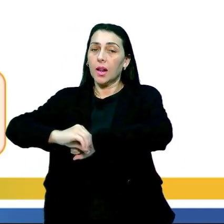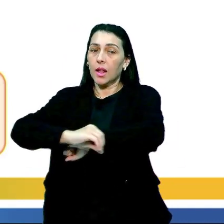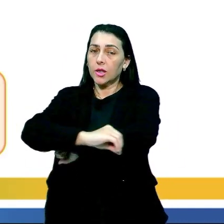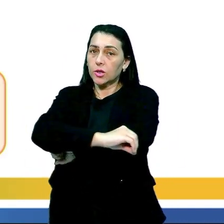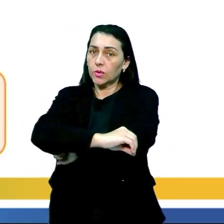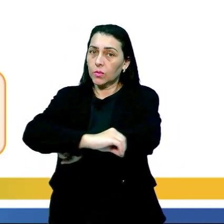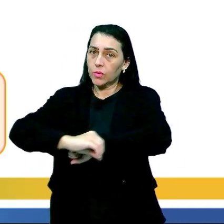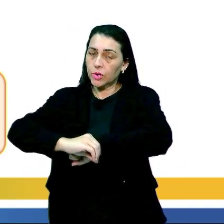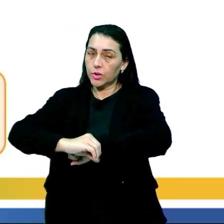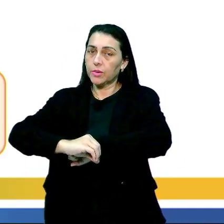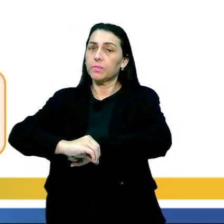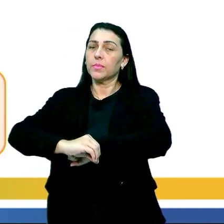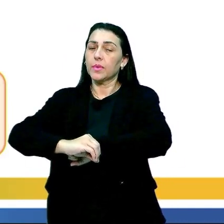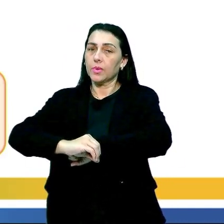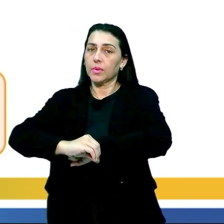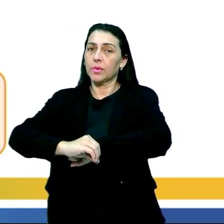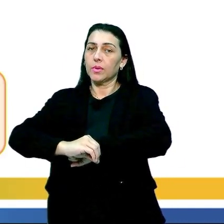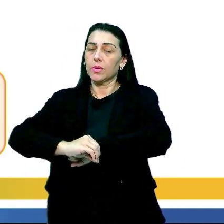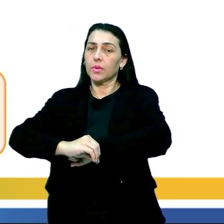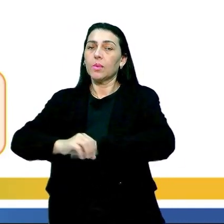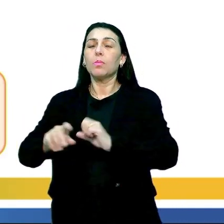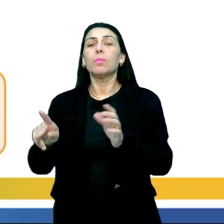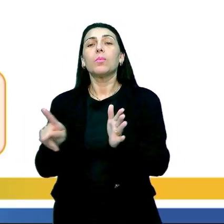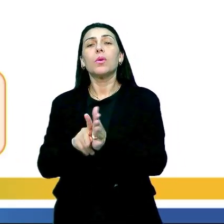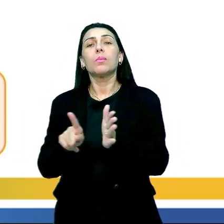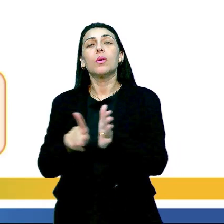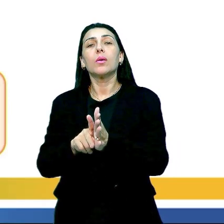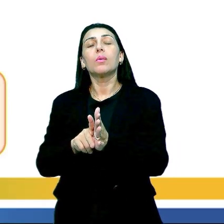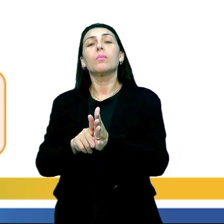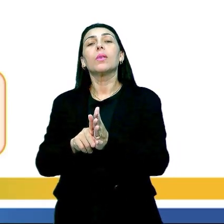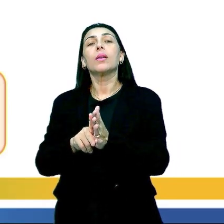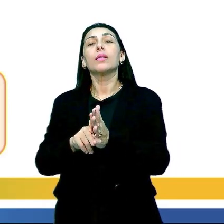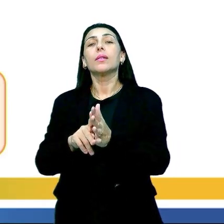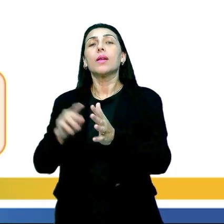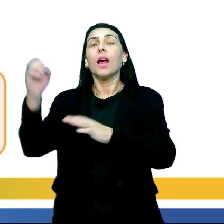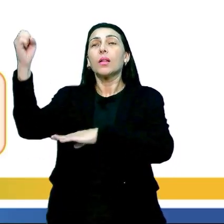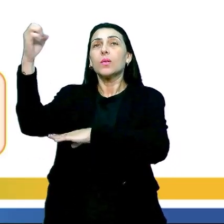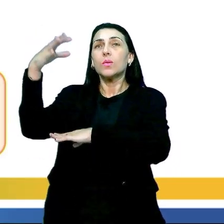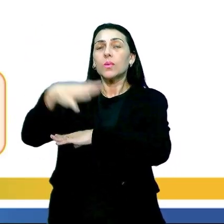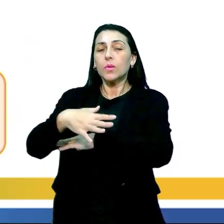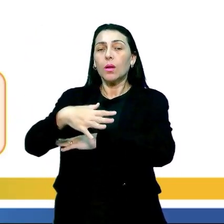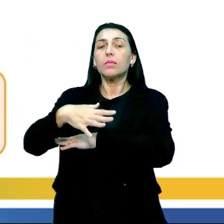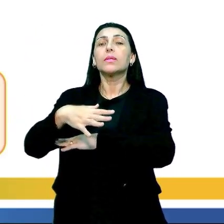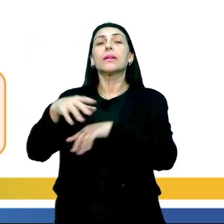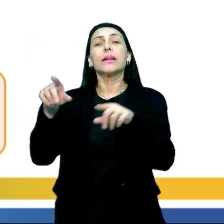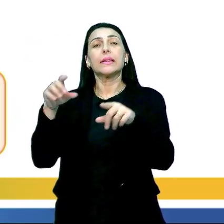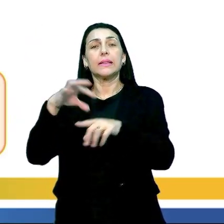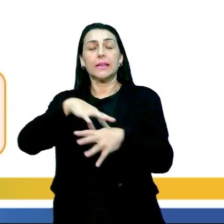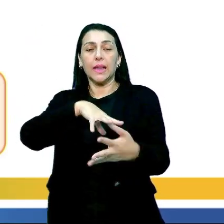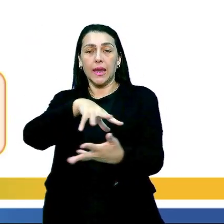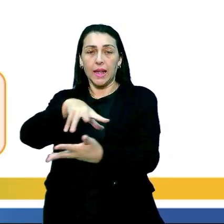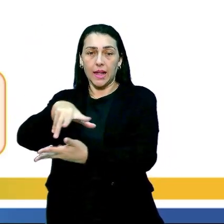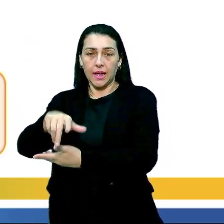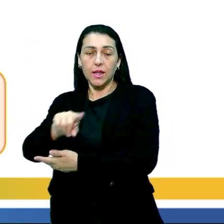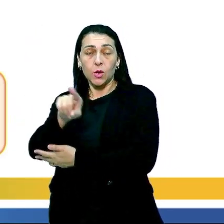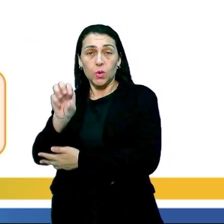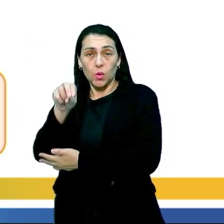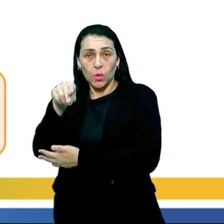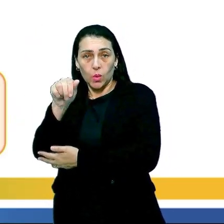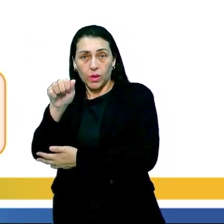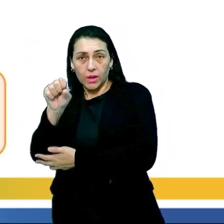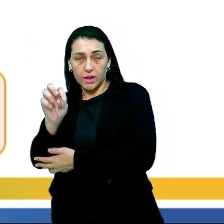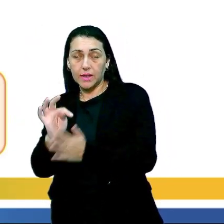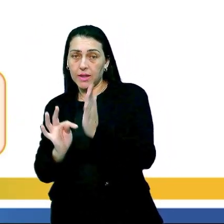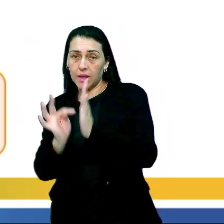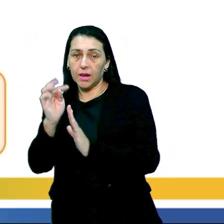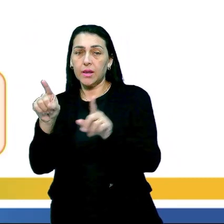latitude. Propriamente, quando a gente fala sobre as zonas de iluminação da Terra, também conhecidas como zonas térmicas, a